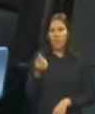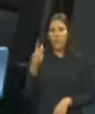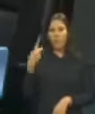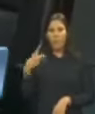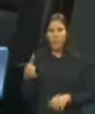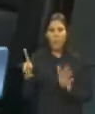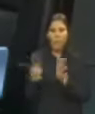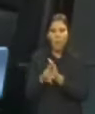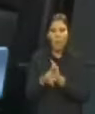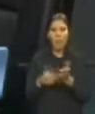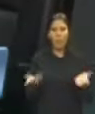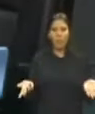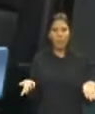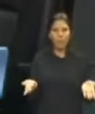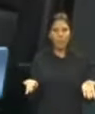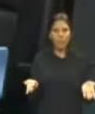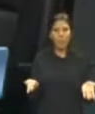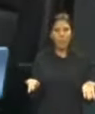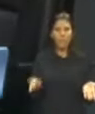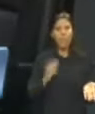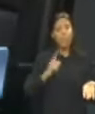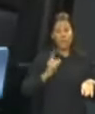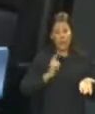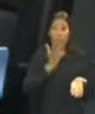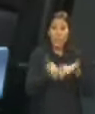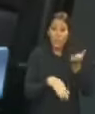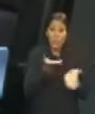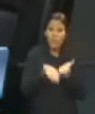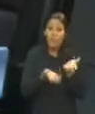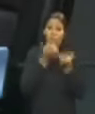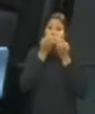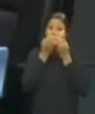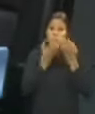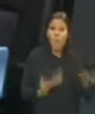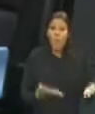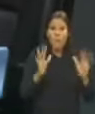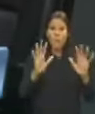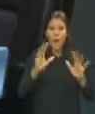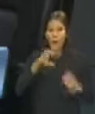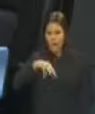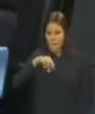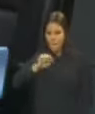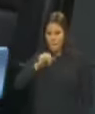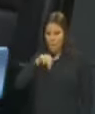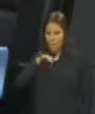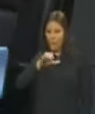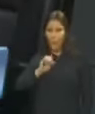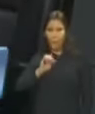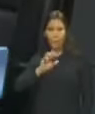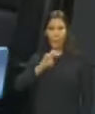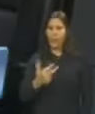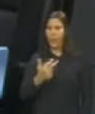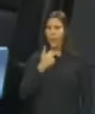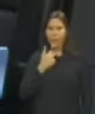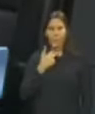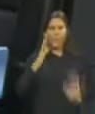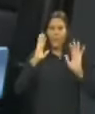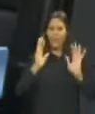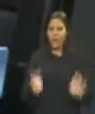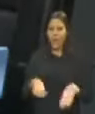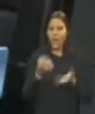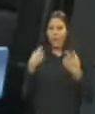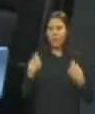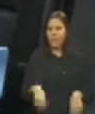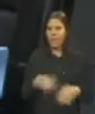detrimento de serviços sérios que existem no país. Mas isso é uma prática comum, Eu queria lhe parabenizar, eu acho que você está montando